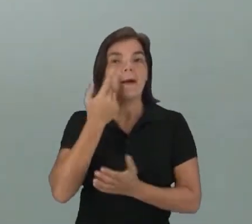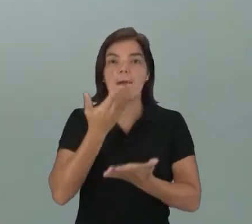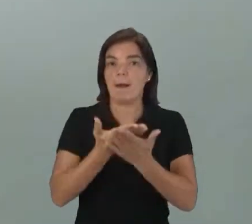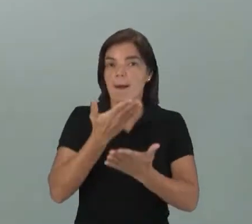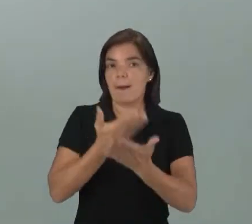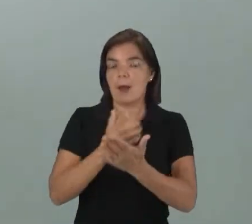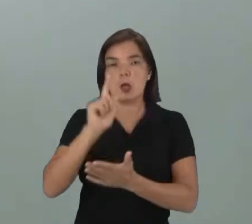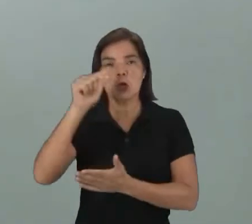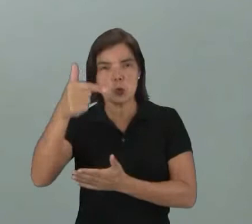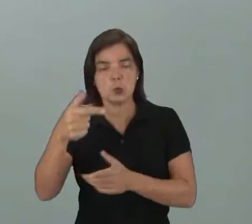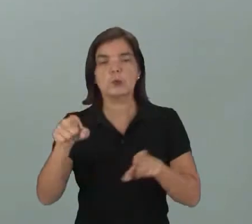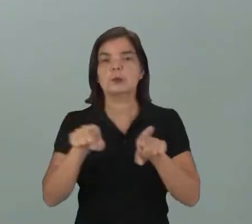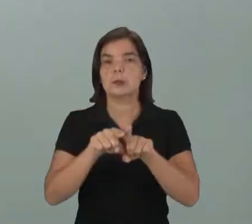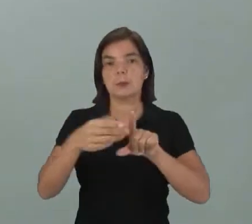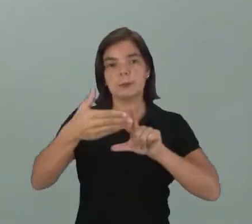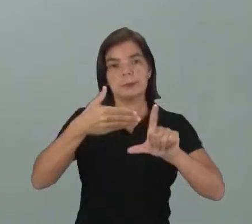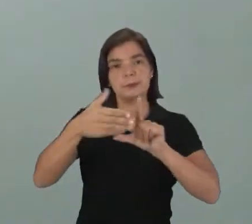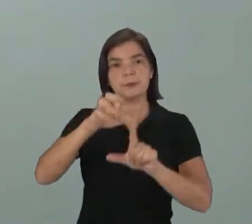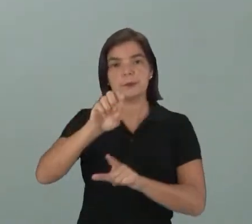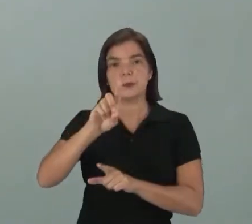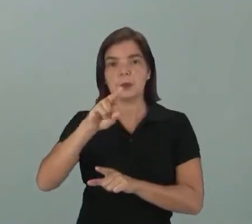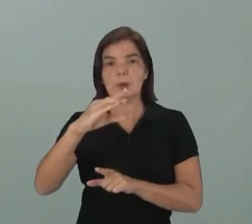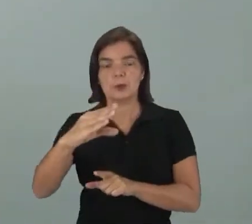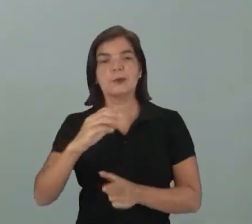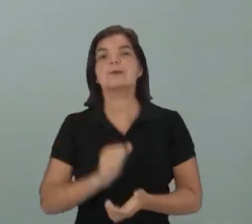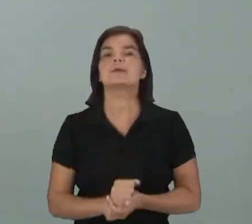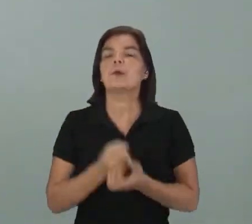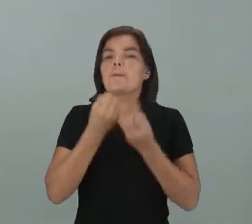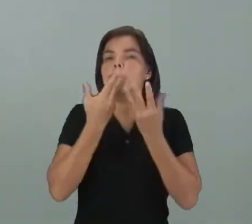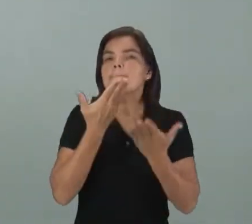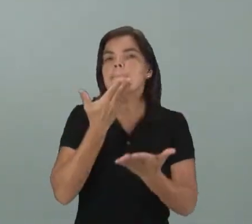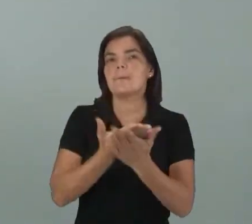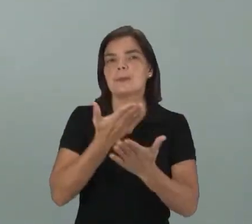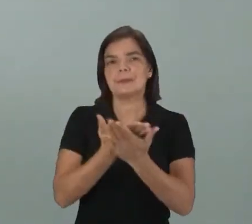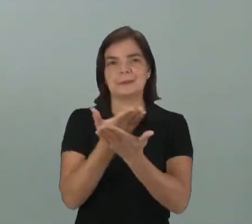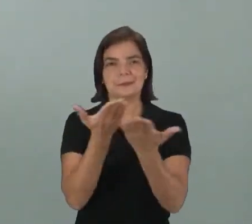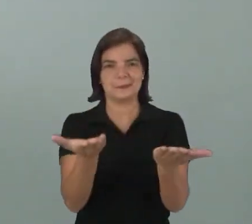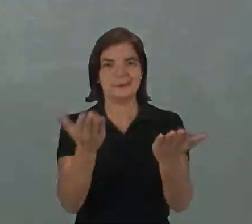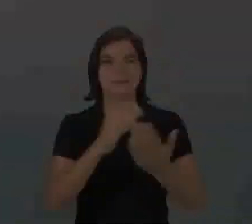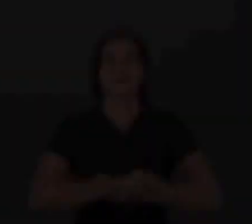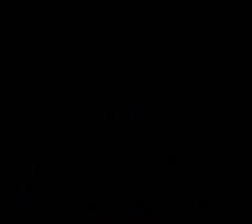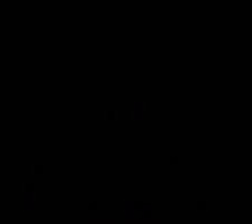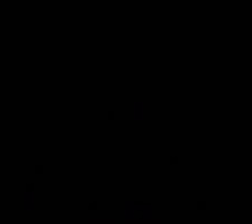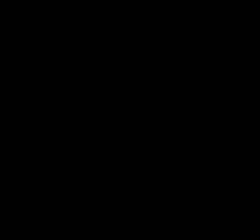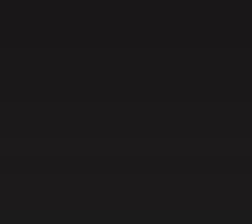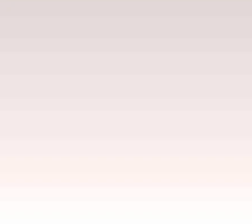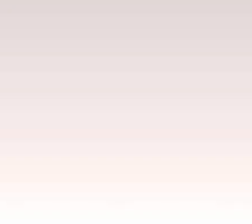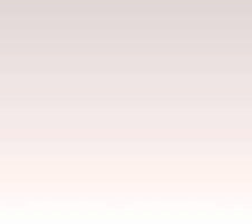esta e a outras aulas, acesse a plataforma Eduque e bons estudos para você!